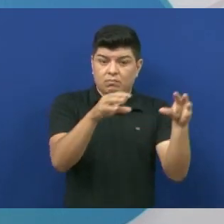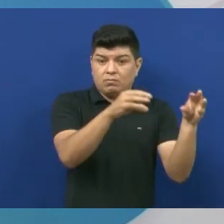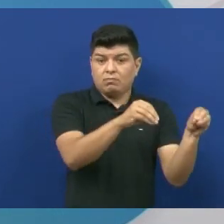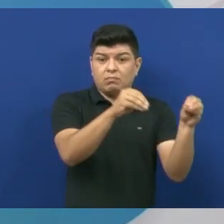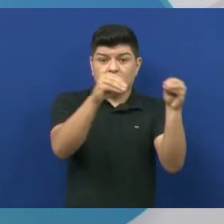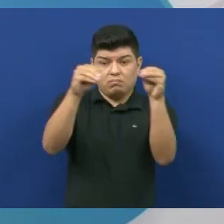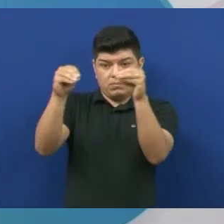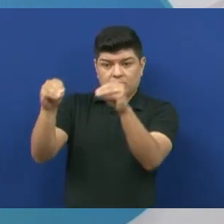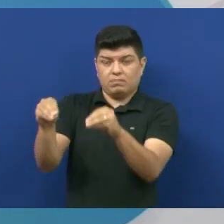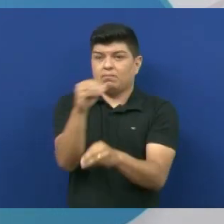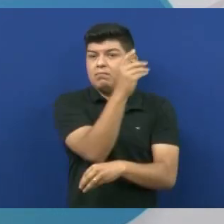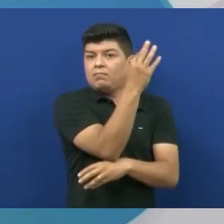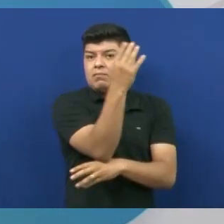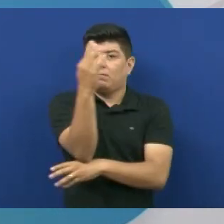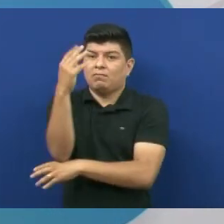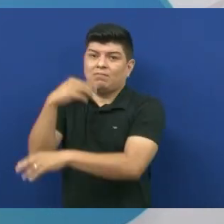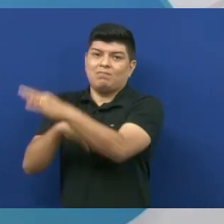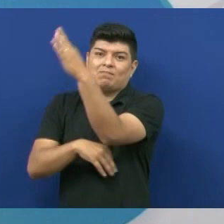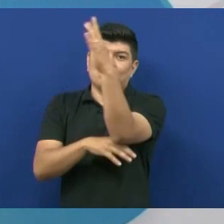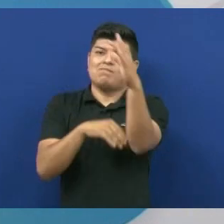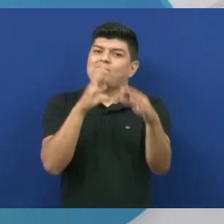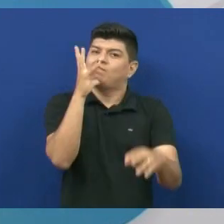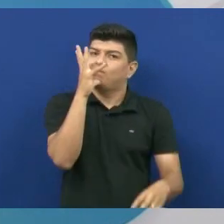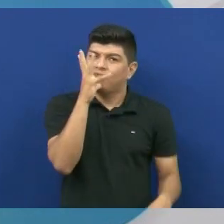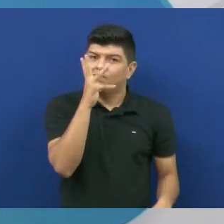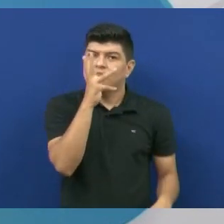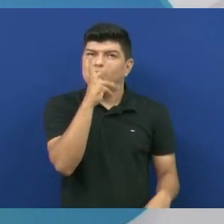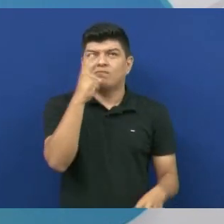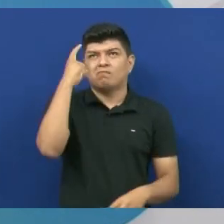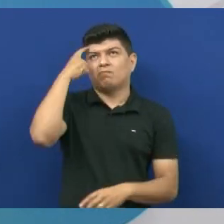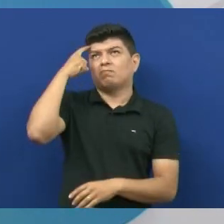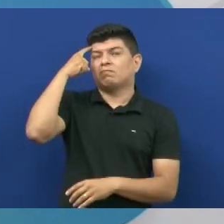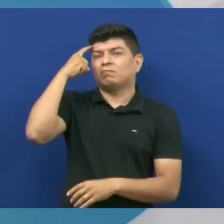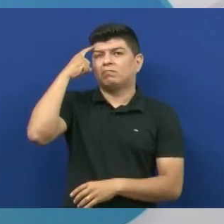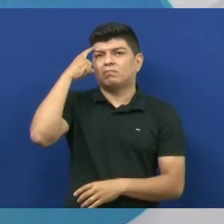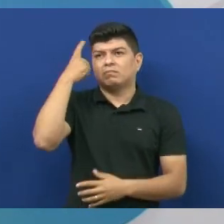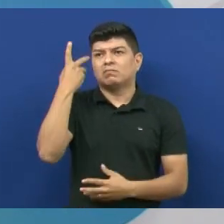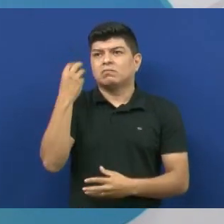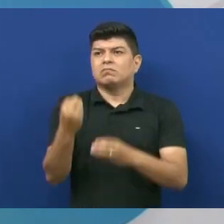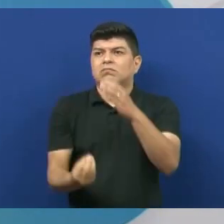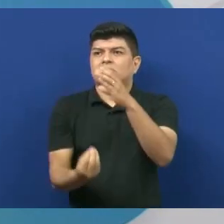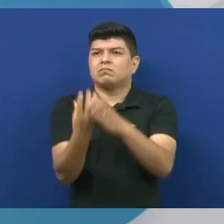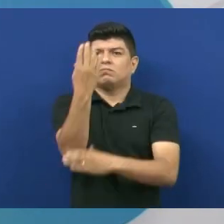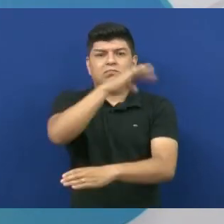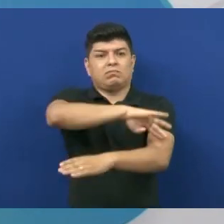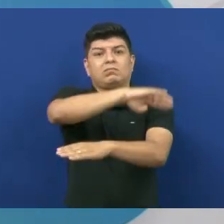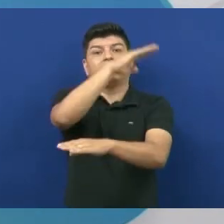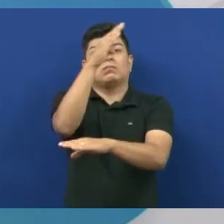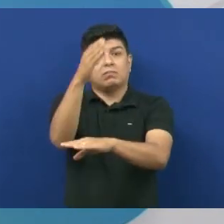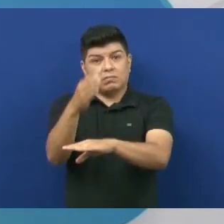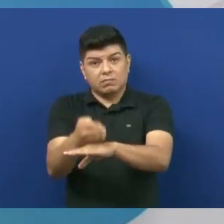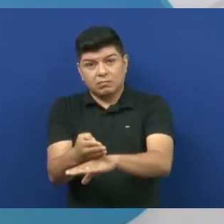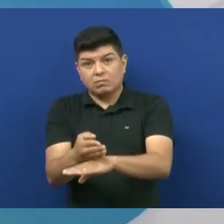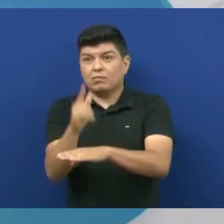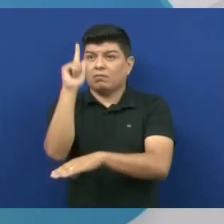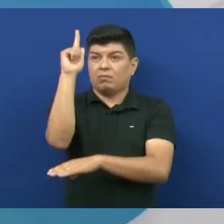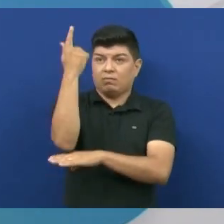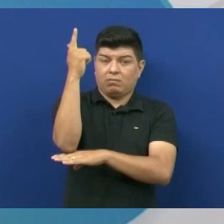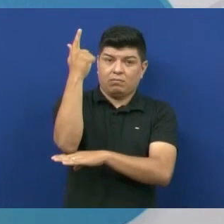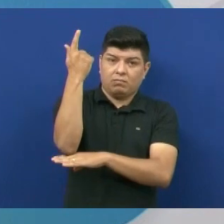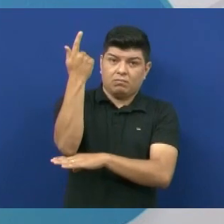na natureza de maneira muito lenta. Se eu pensar na formação das montanhas, na geologia,